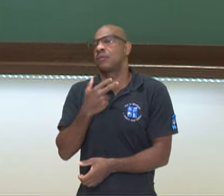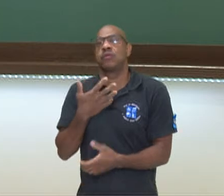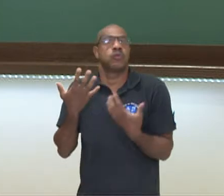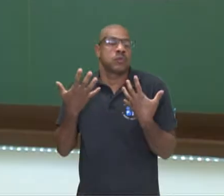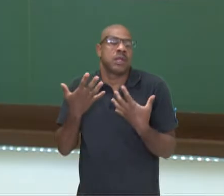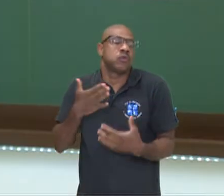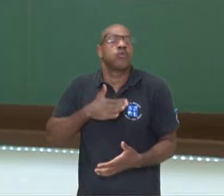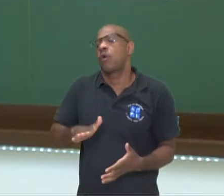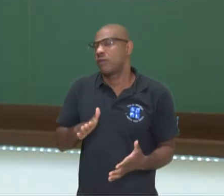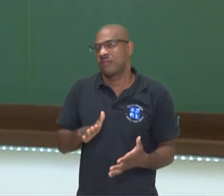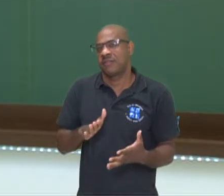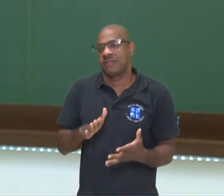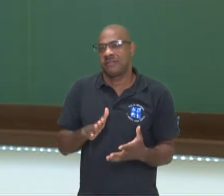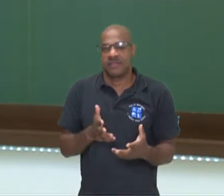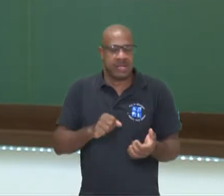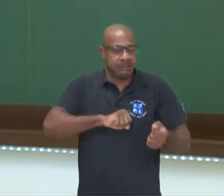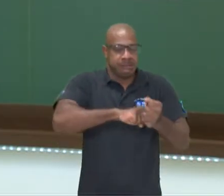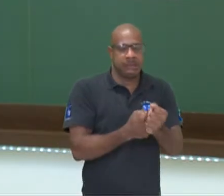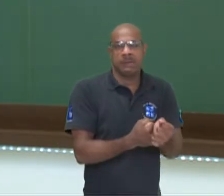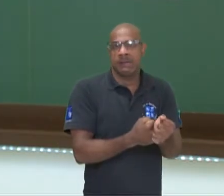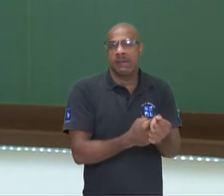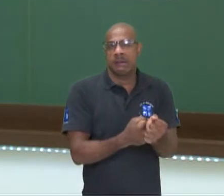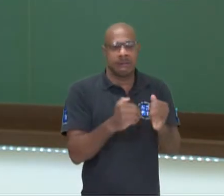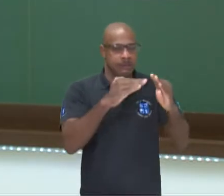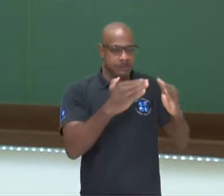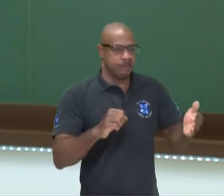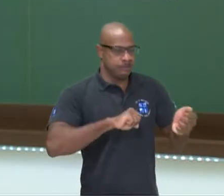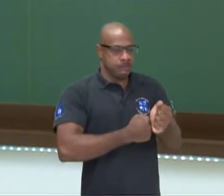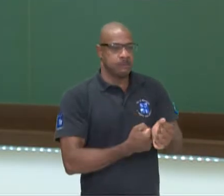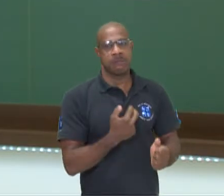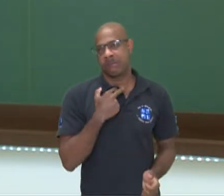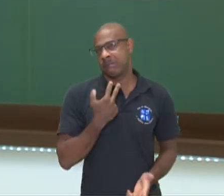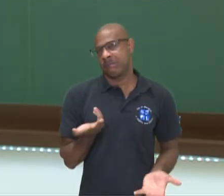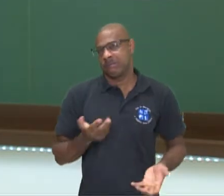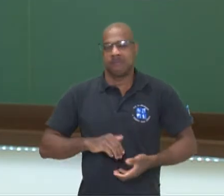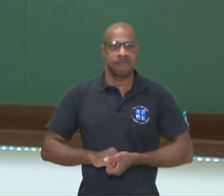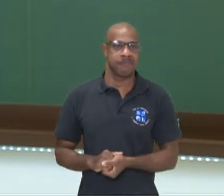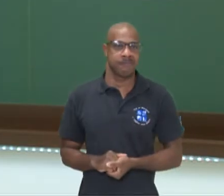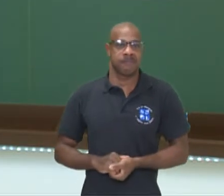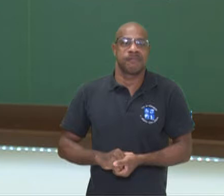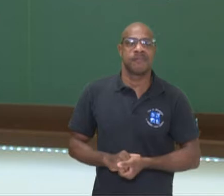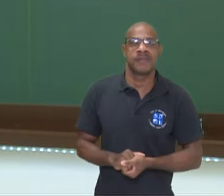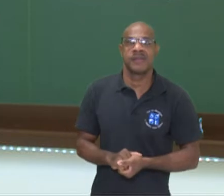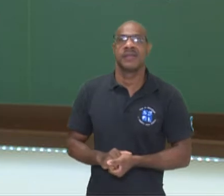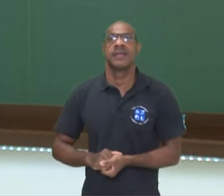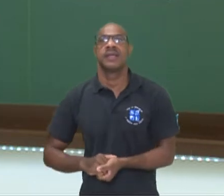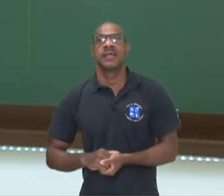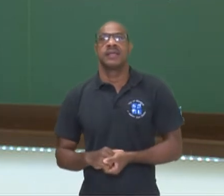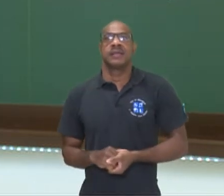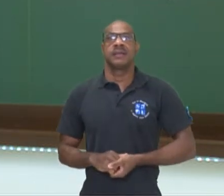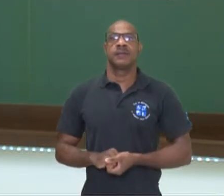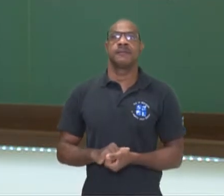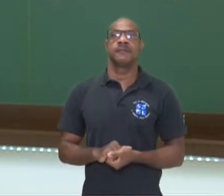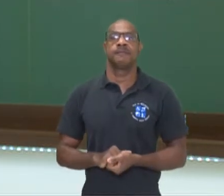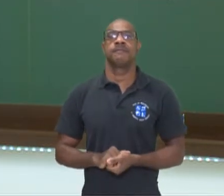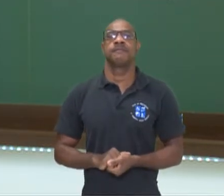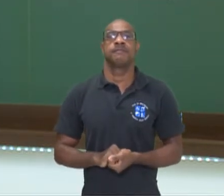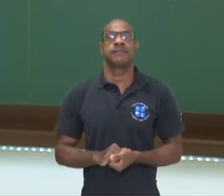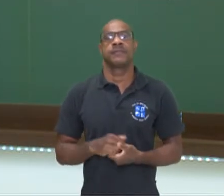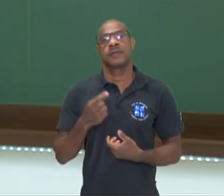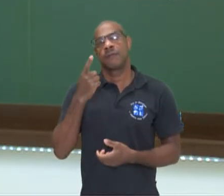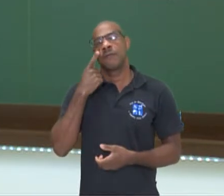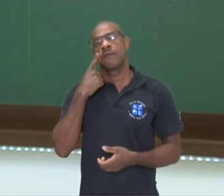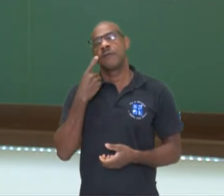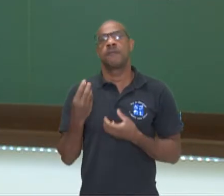aqui, ele é um viveiro mínimo, ok? Vamos imaginar que ela vive solta e ele coloca lá em determinados momentos